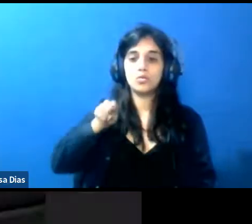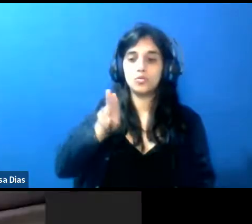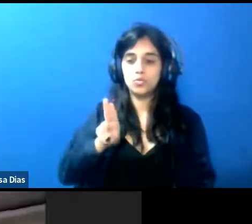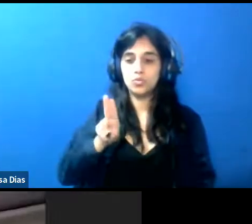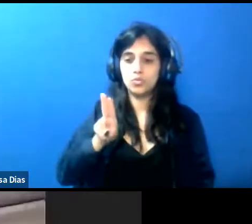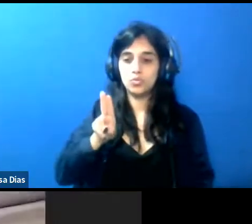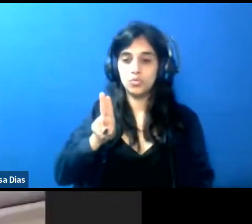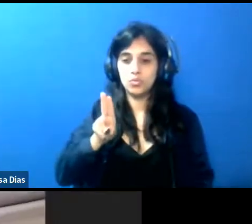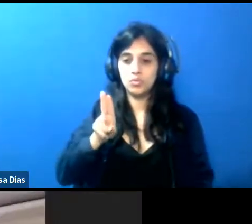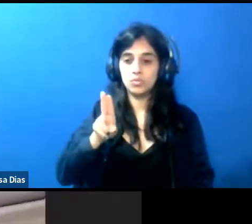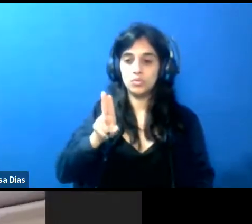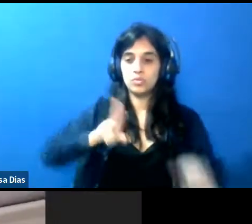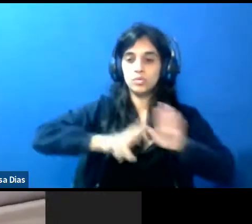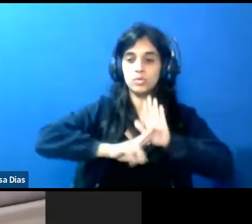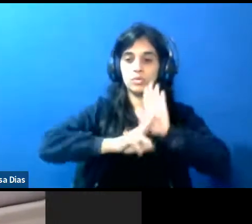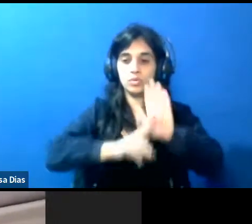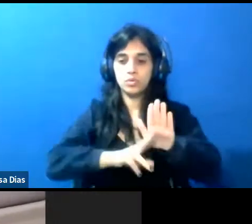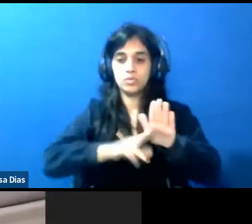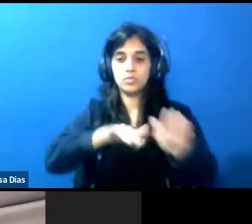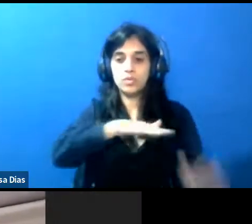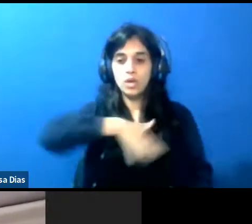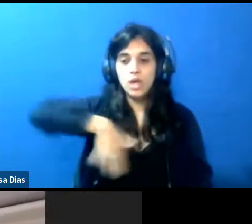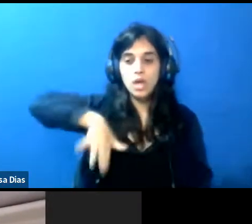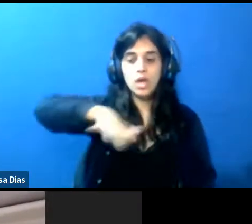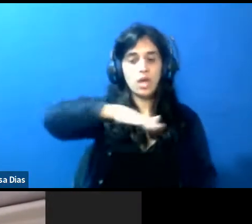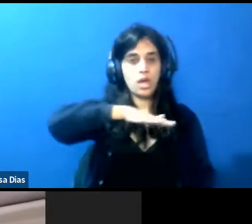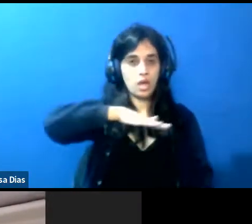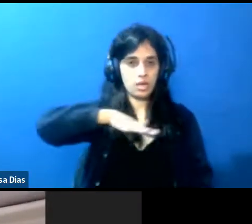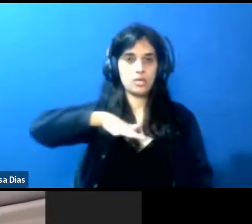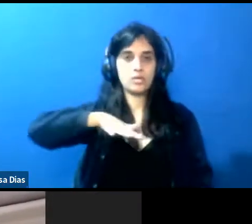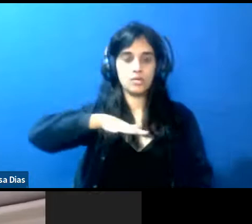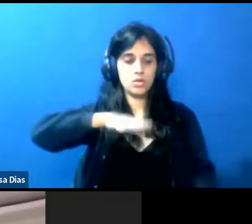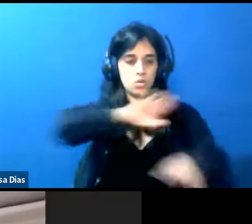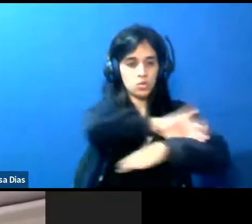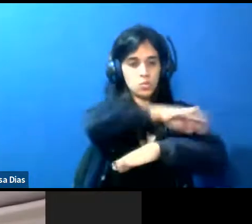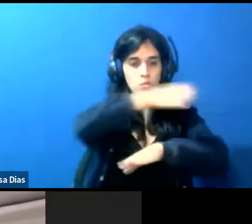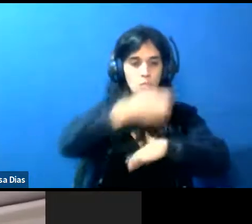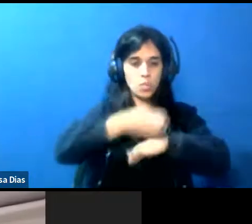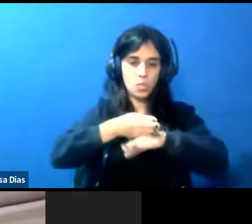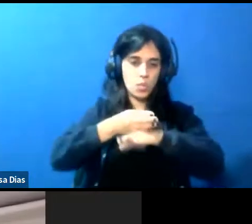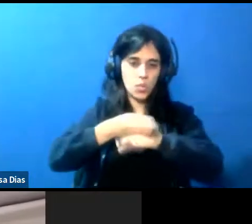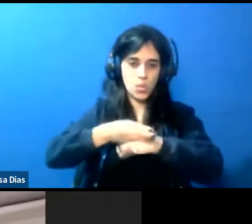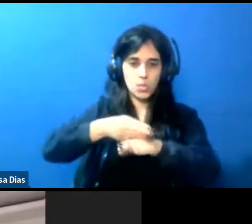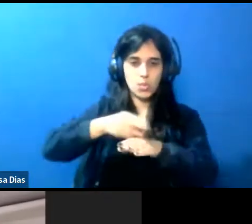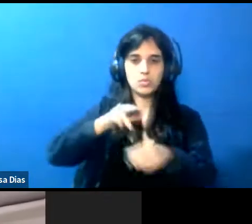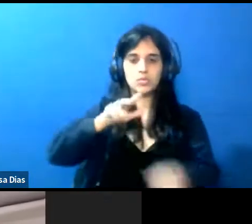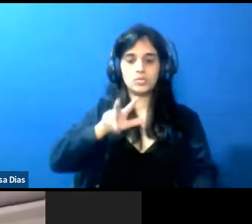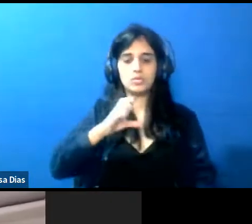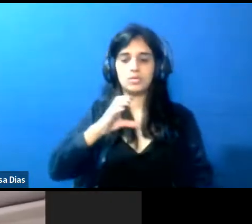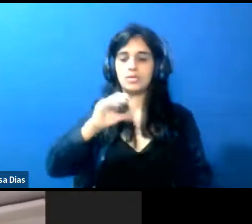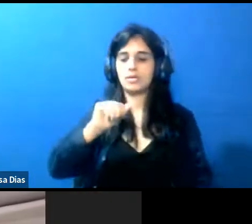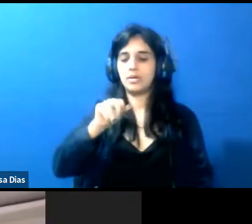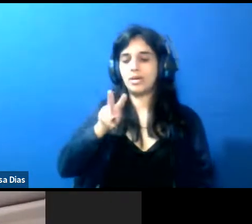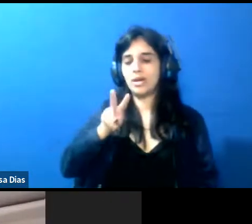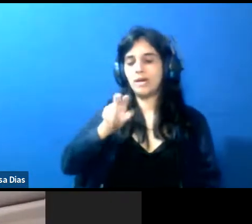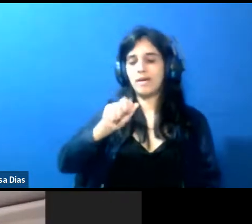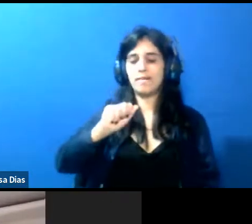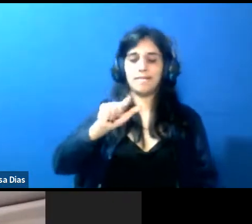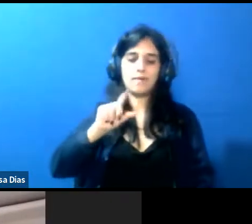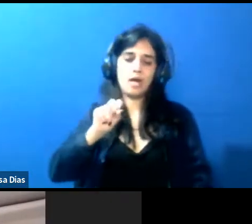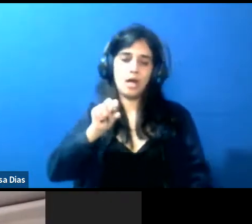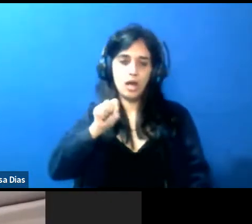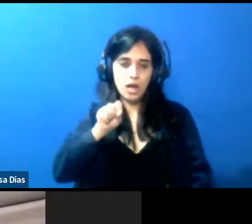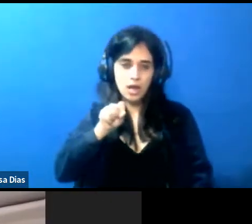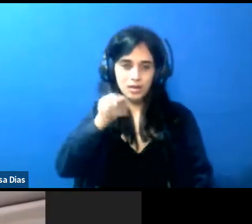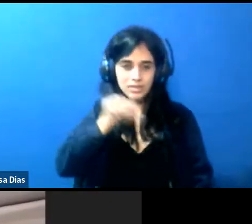dos Cavalos, esse território indígena que é um território de conquista. A Querexu vai contar um pouquinho para